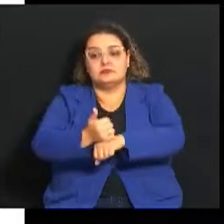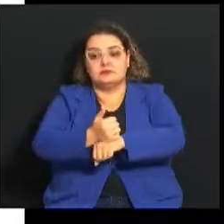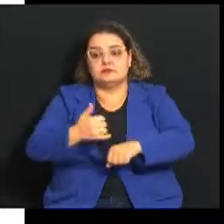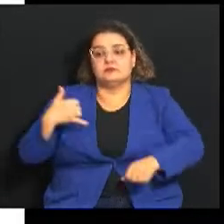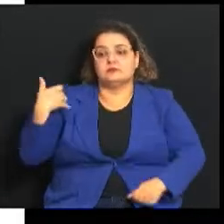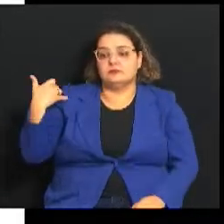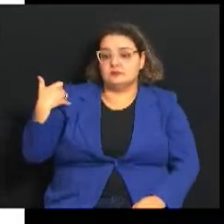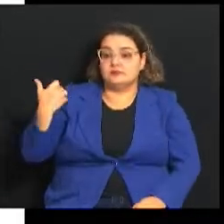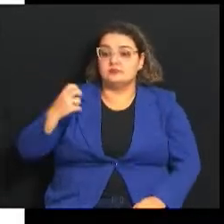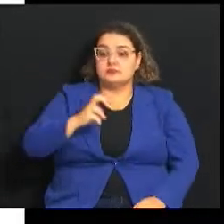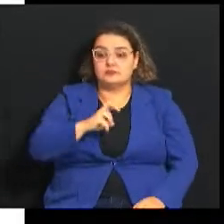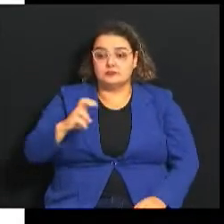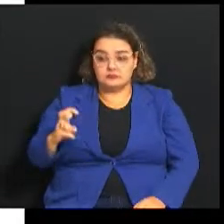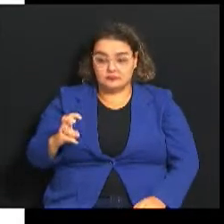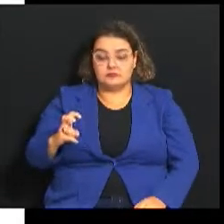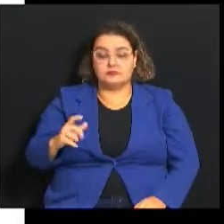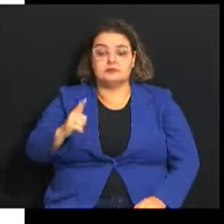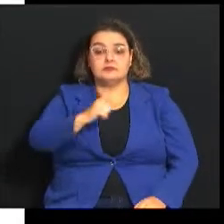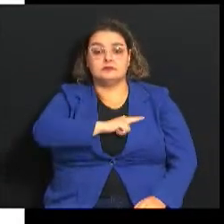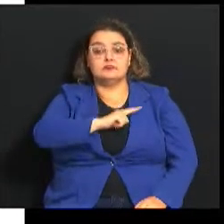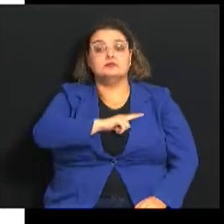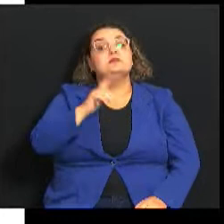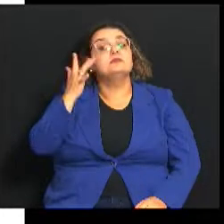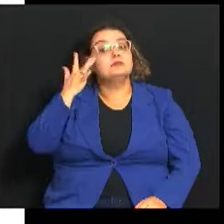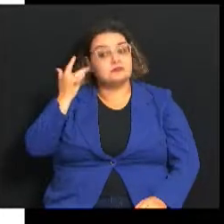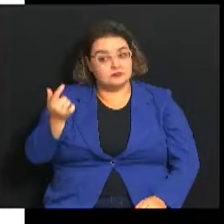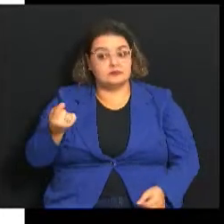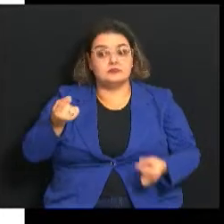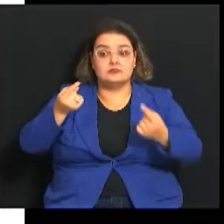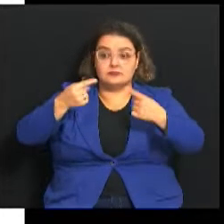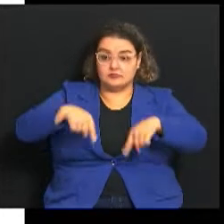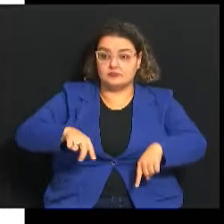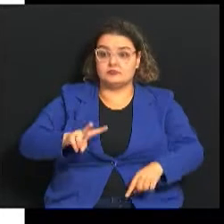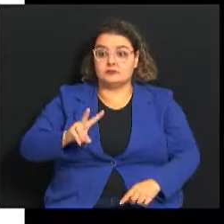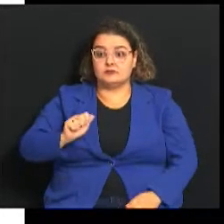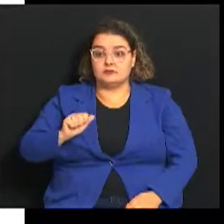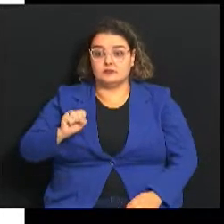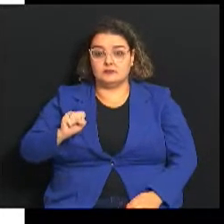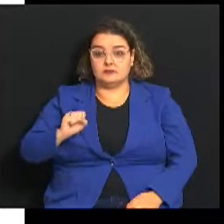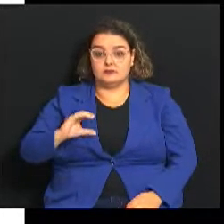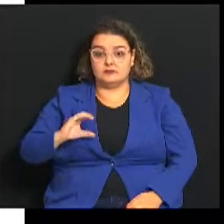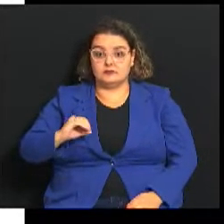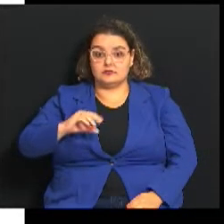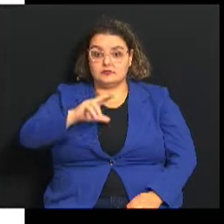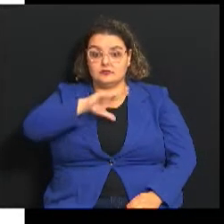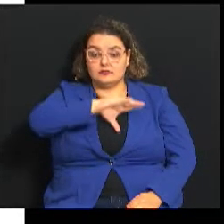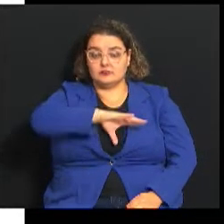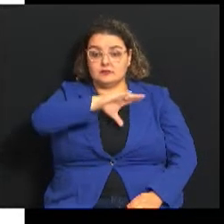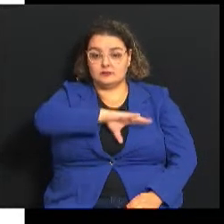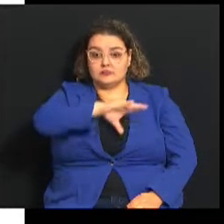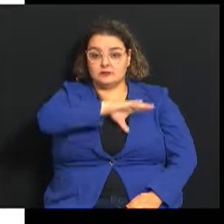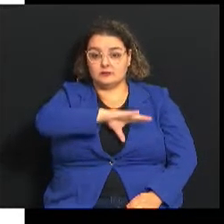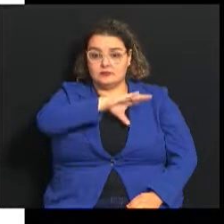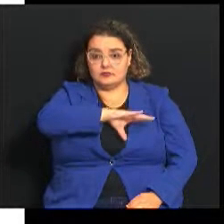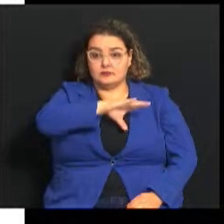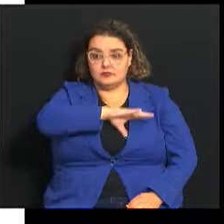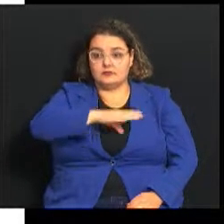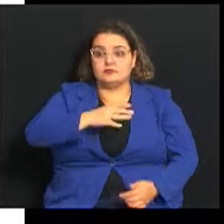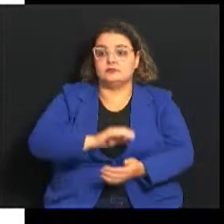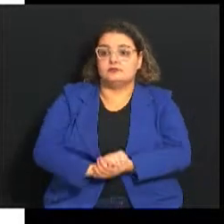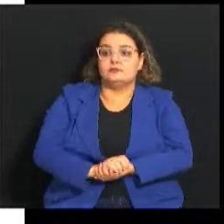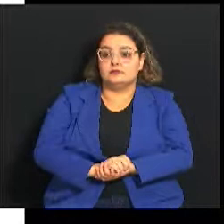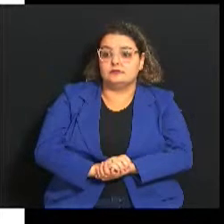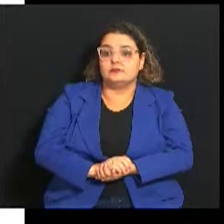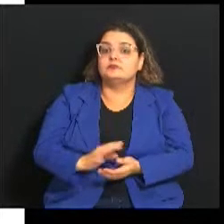anos. O Guarani joga amanhã contra o Vasco da Gama, e o Marcelo Chamusca, ele está